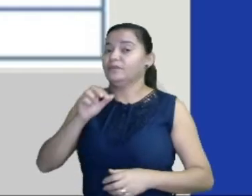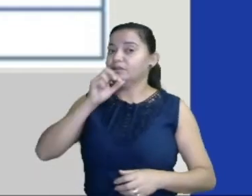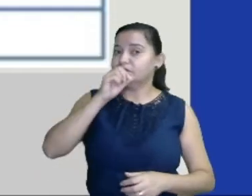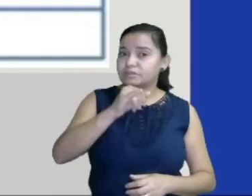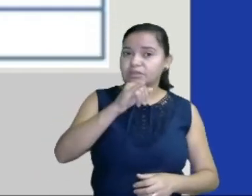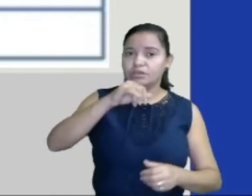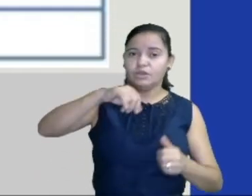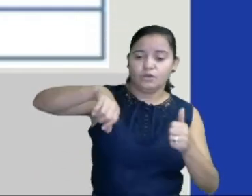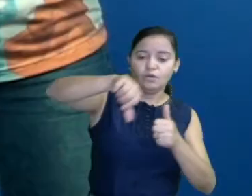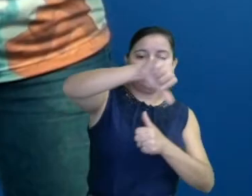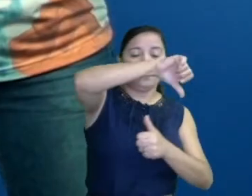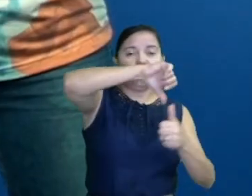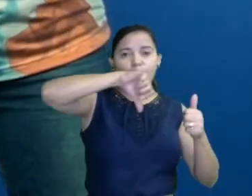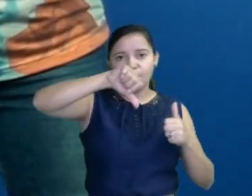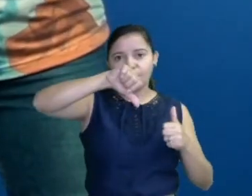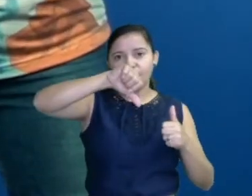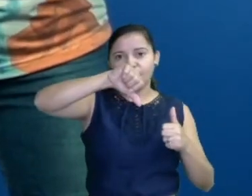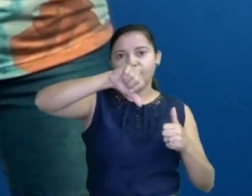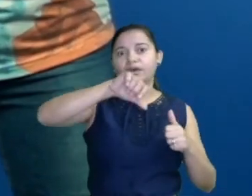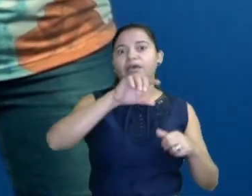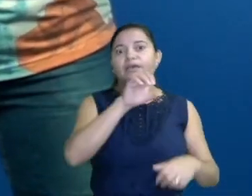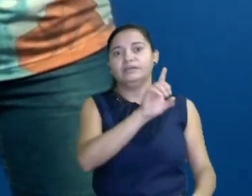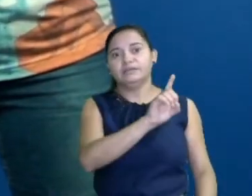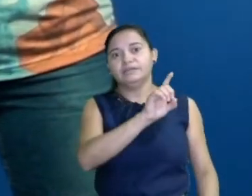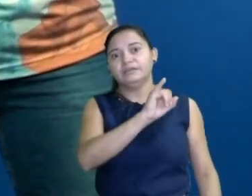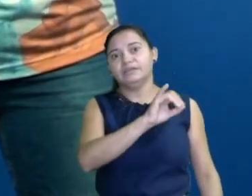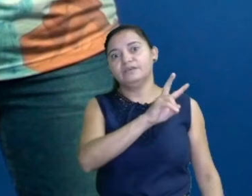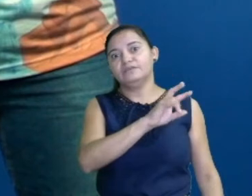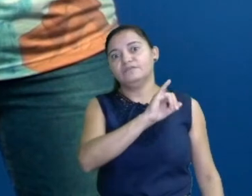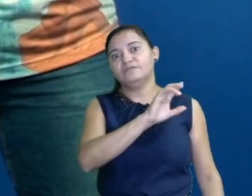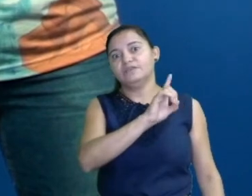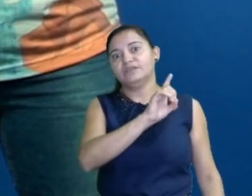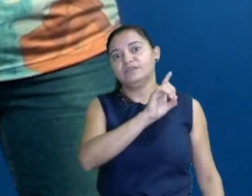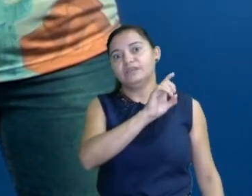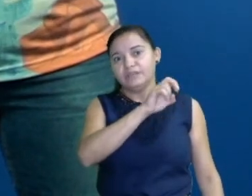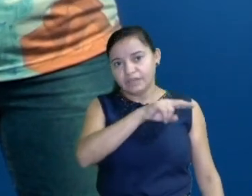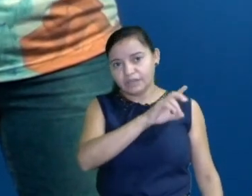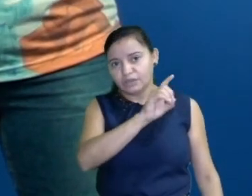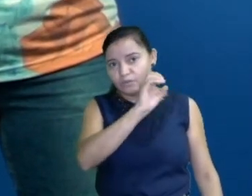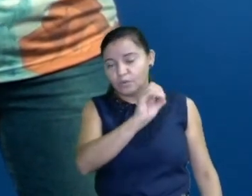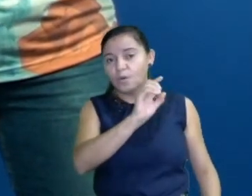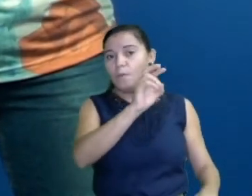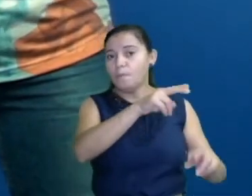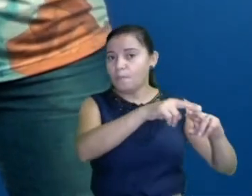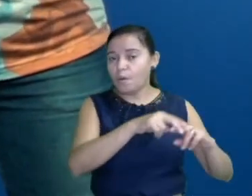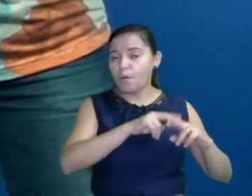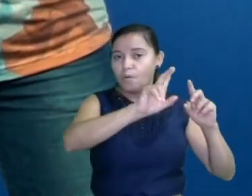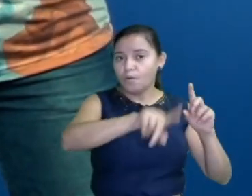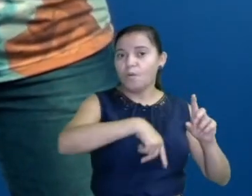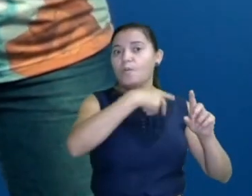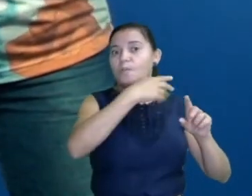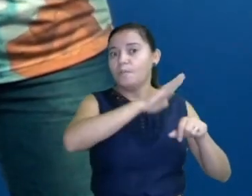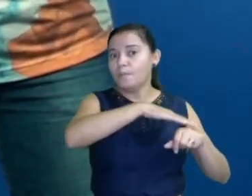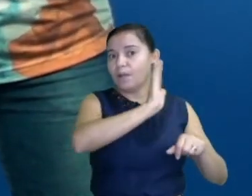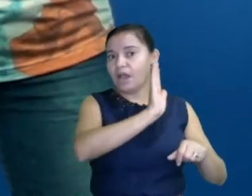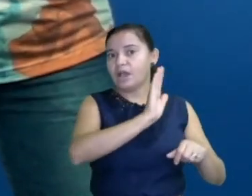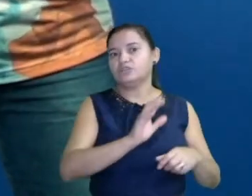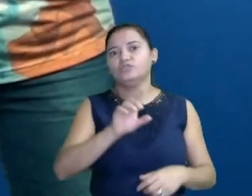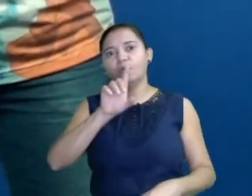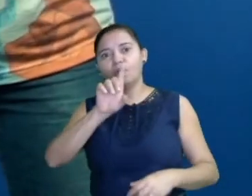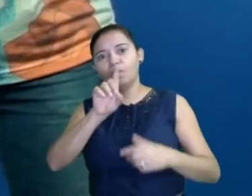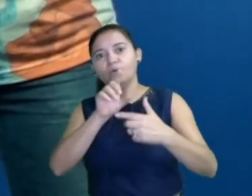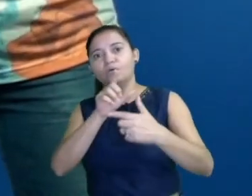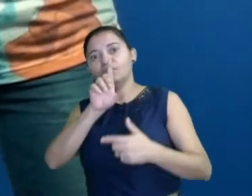aumento seu transforma o dividendo tem um múltiplo do número que está sendo lá trabalhado e o divisor